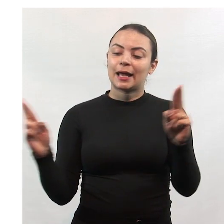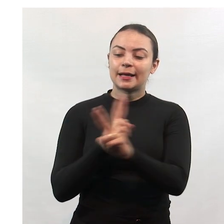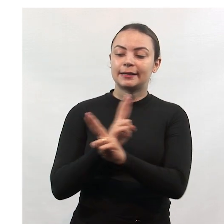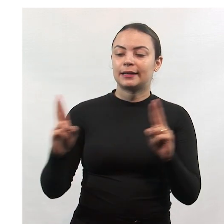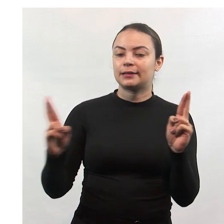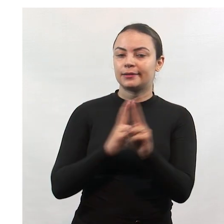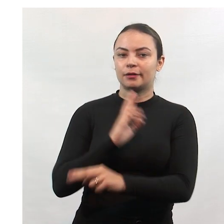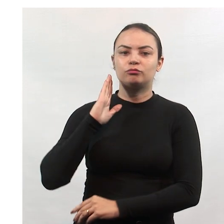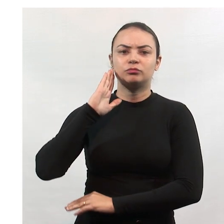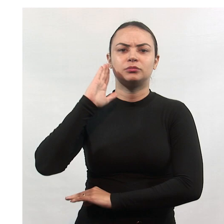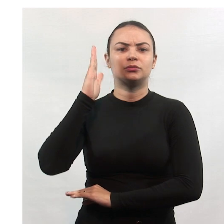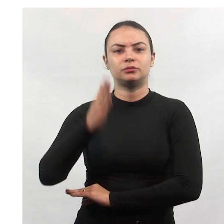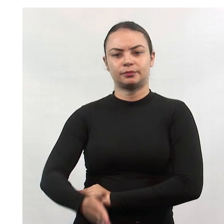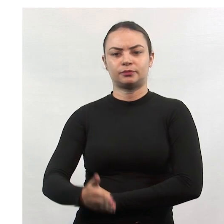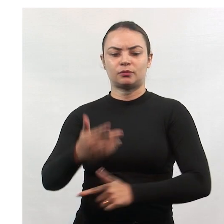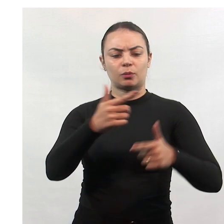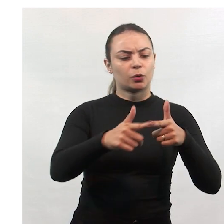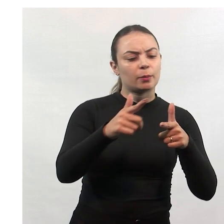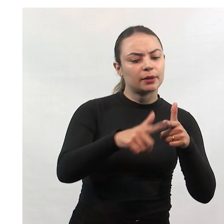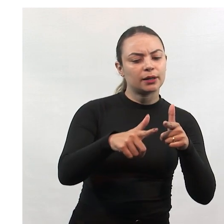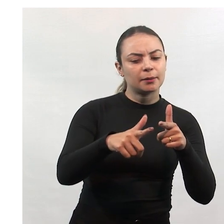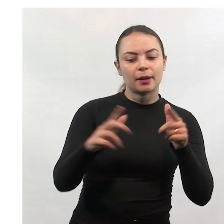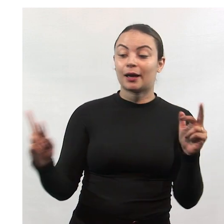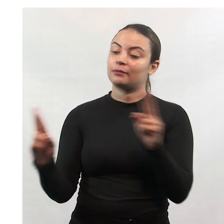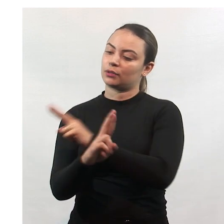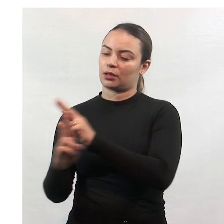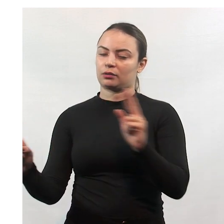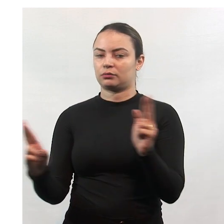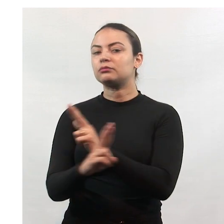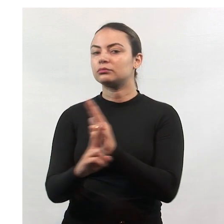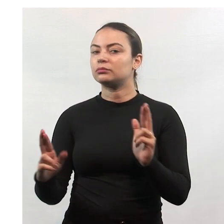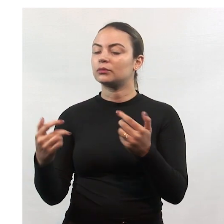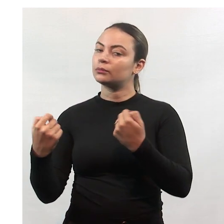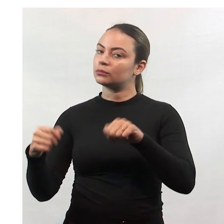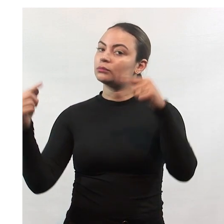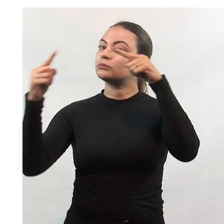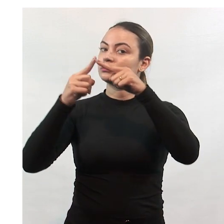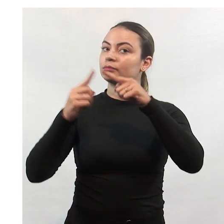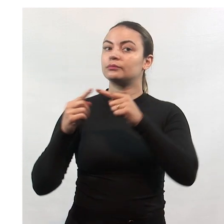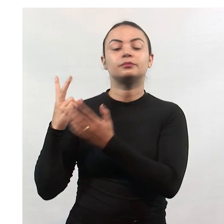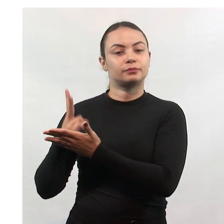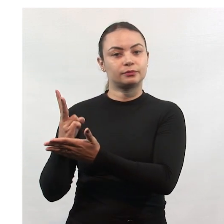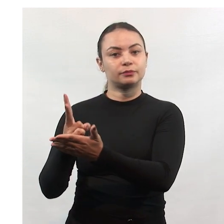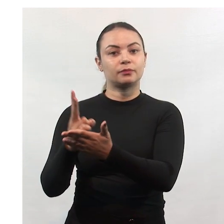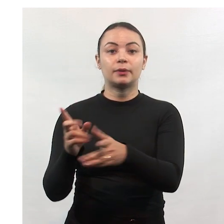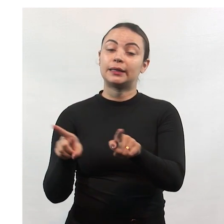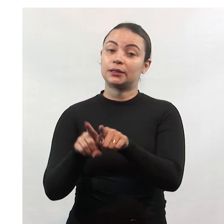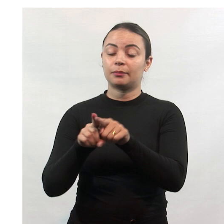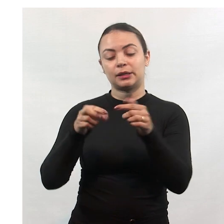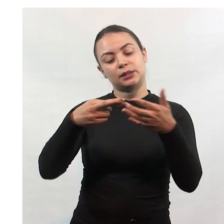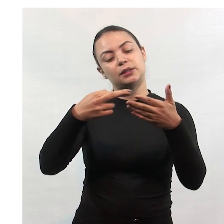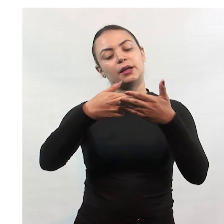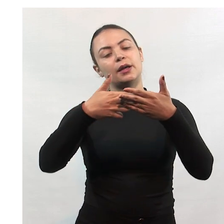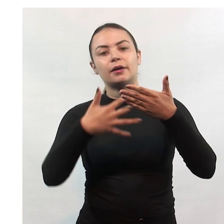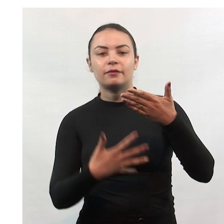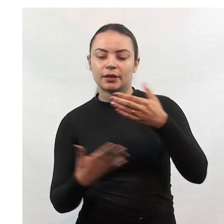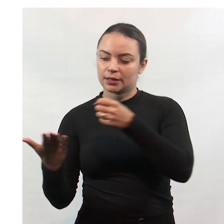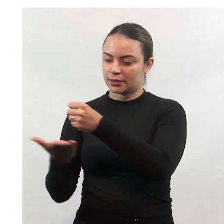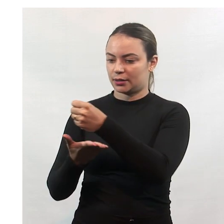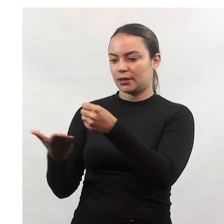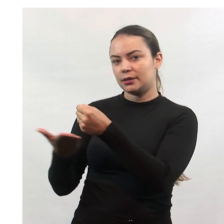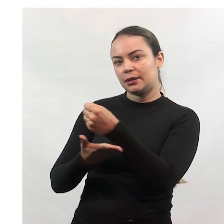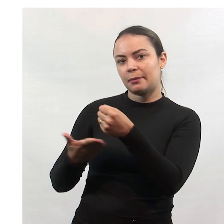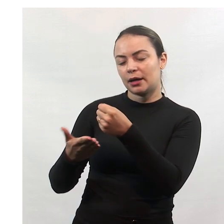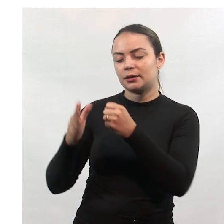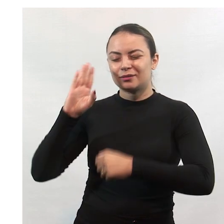o problema, que eu acabei de falar. E apresentar fontes mais relevantes que dão sustentação a um problema de